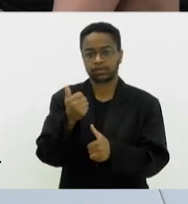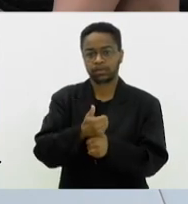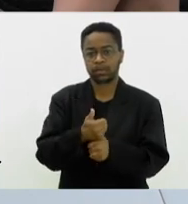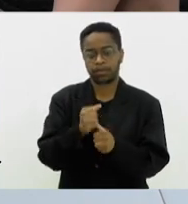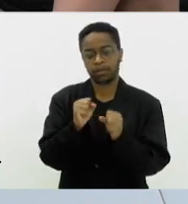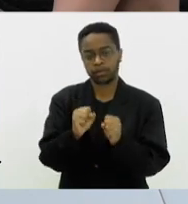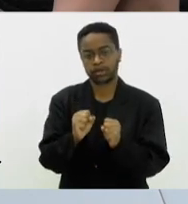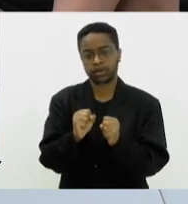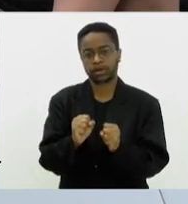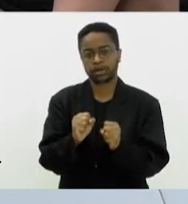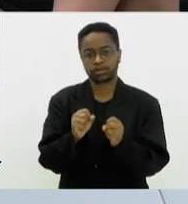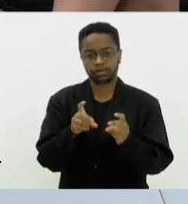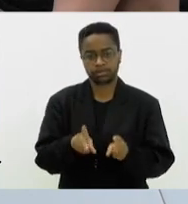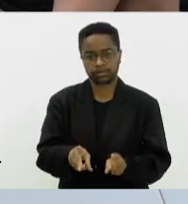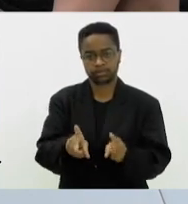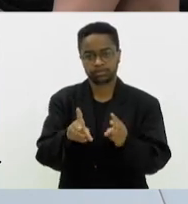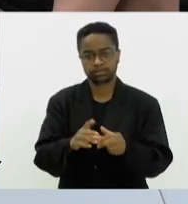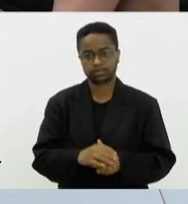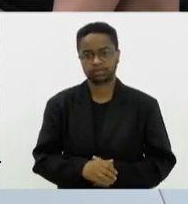Poderá manter.